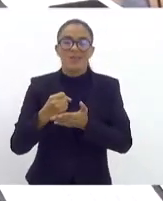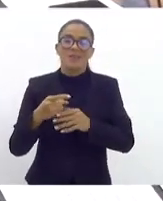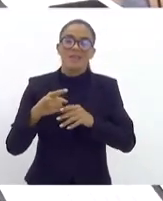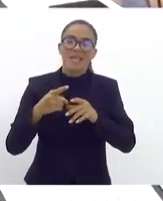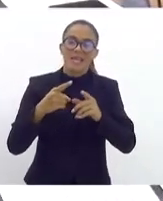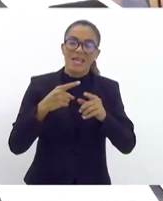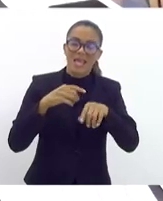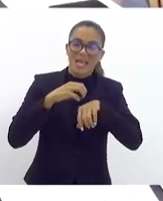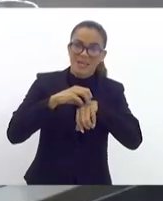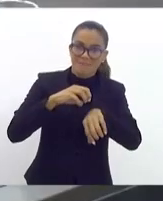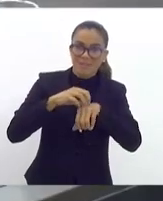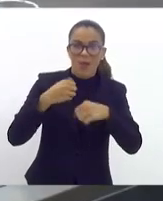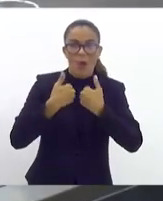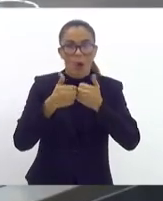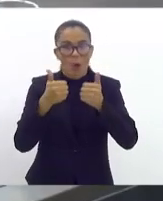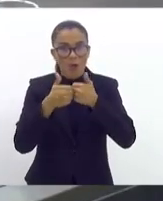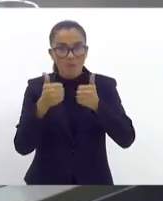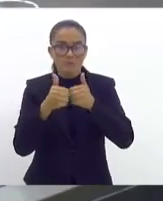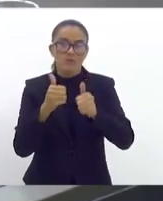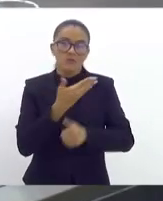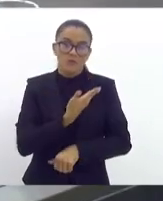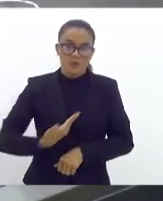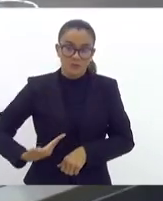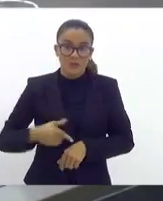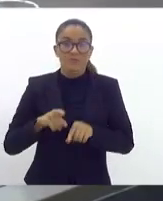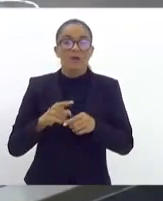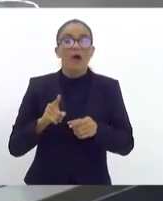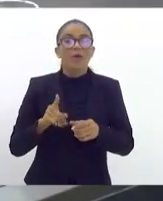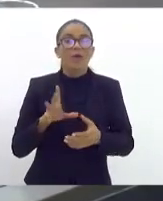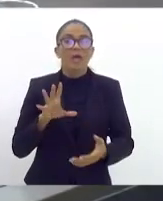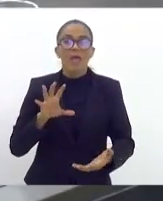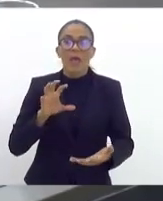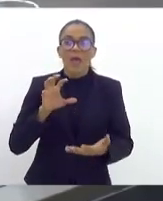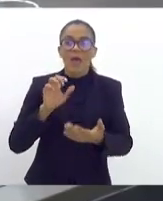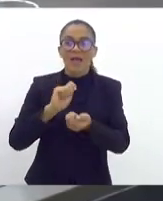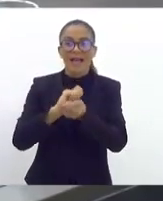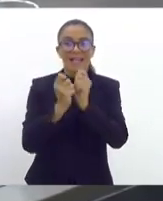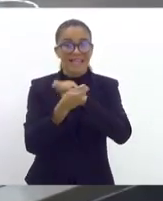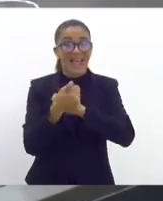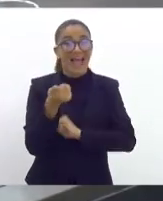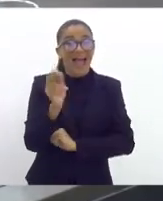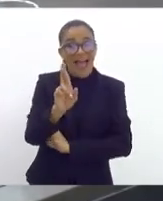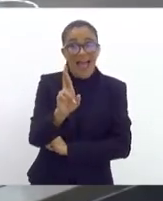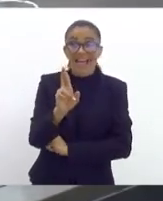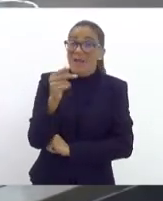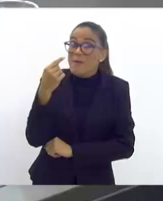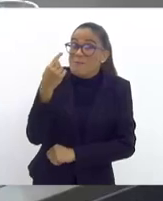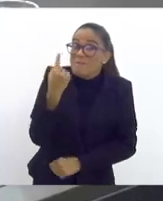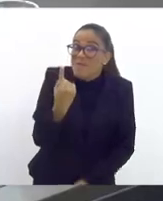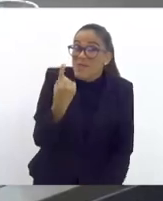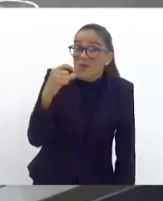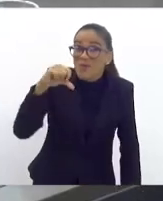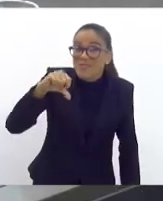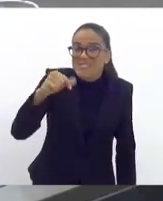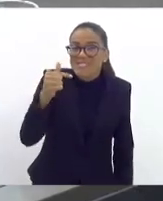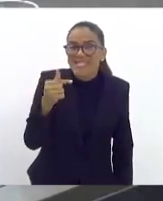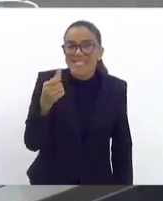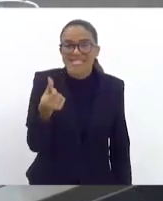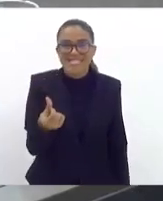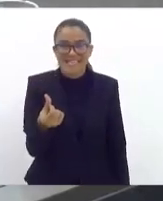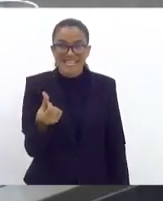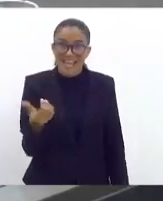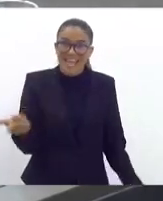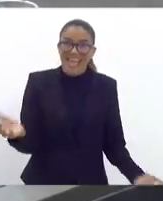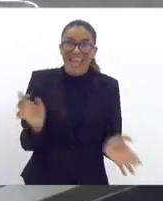urbanos ou estaduais a instalarem em seus carros aparelhos de ar condicionado 1976 mas Ele